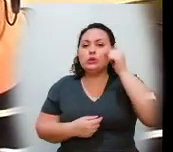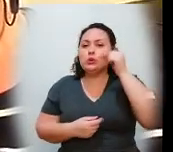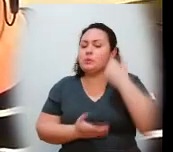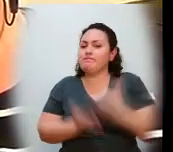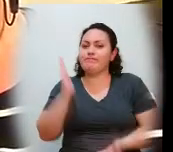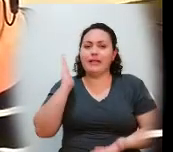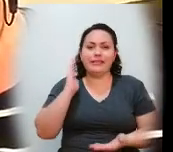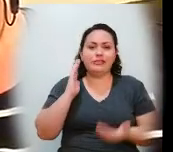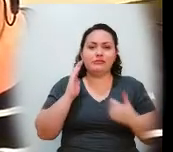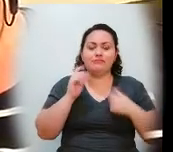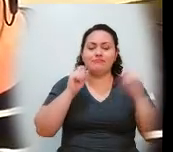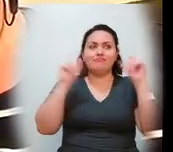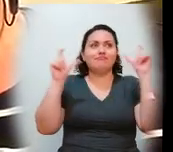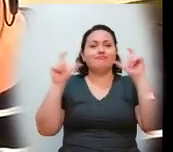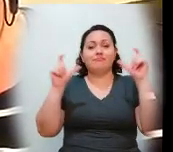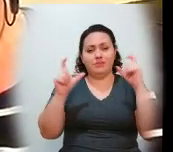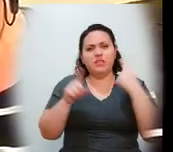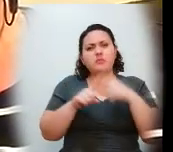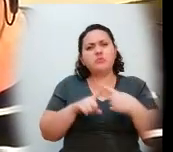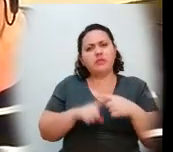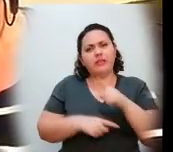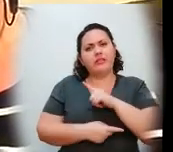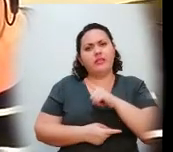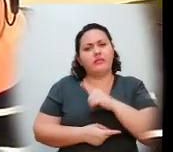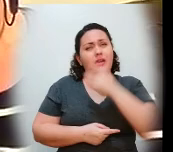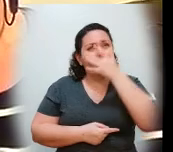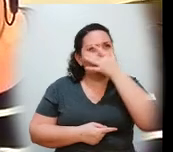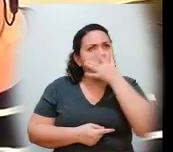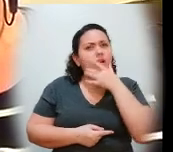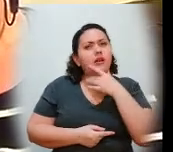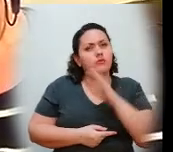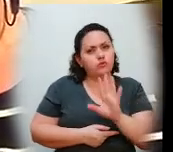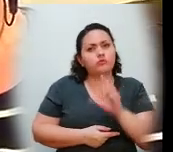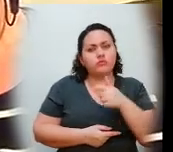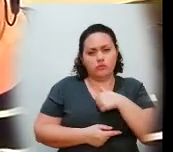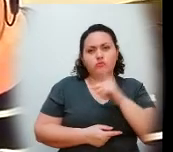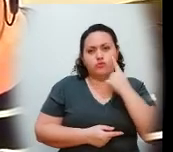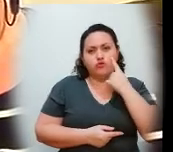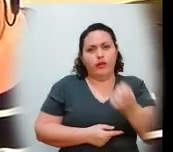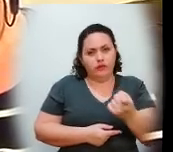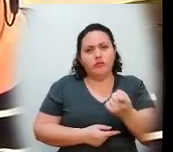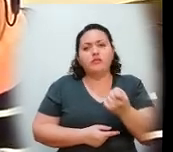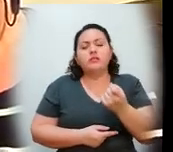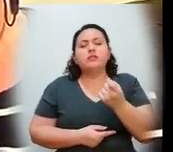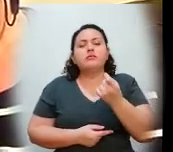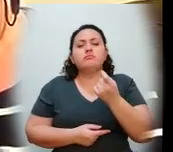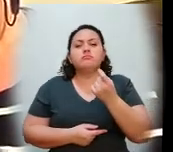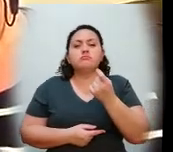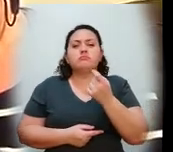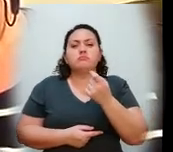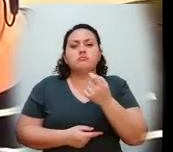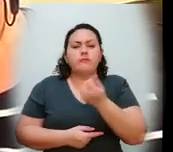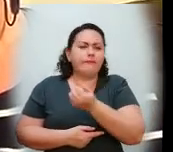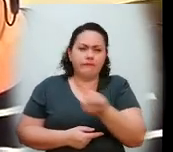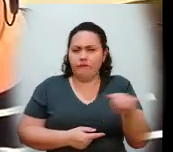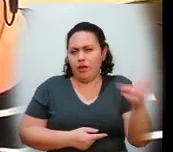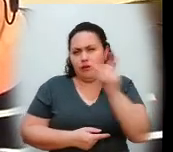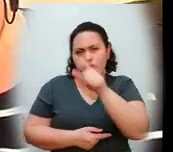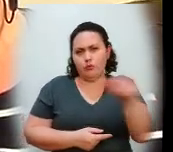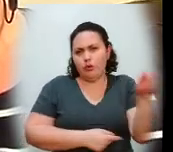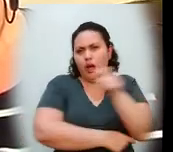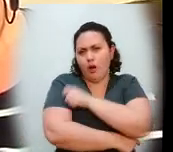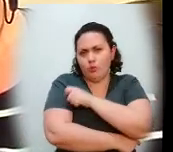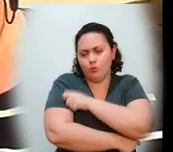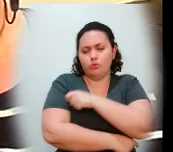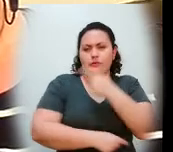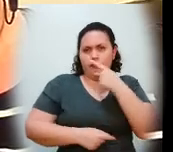porque eu acho que uma das coisas que eu já escutei também de vários alunos que a